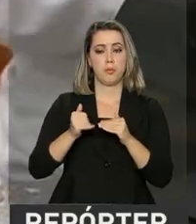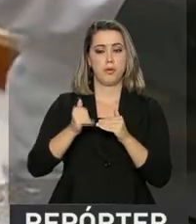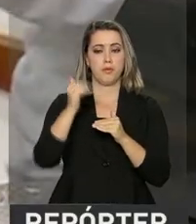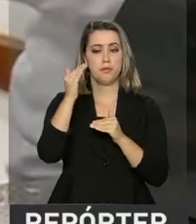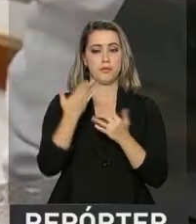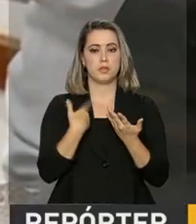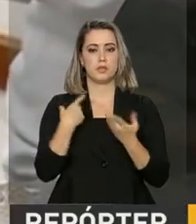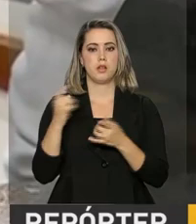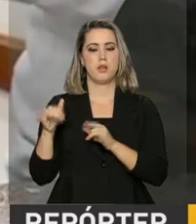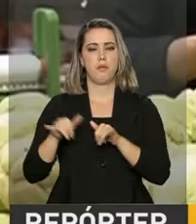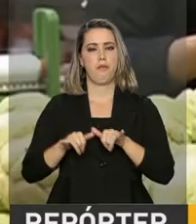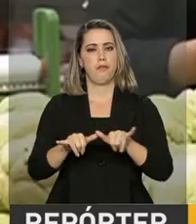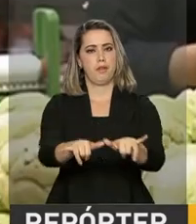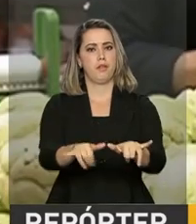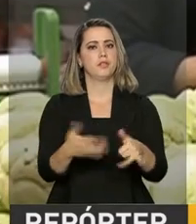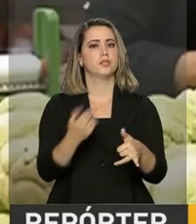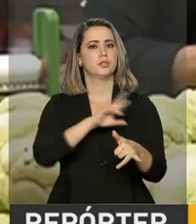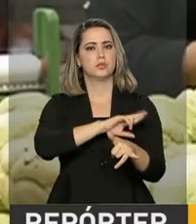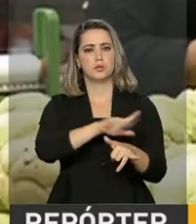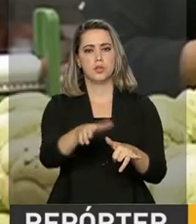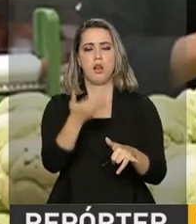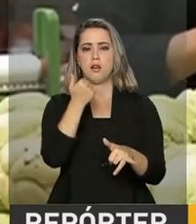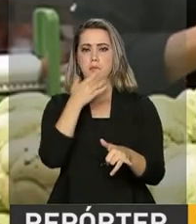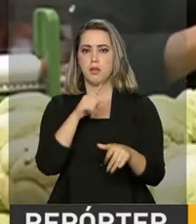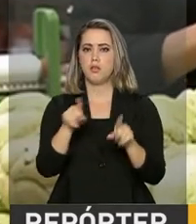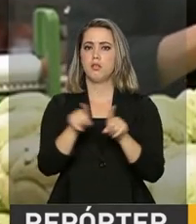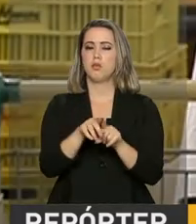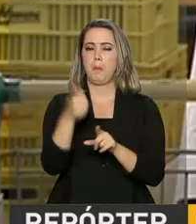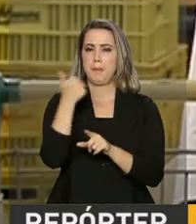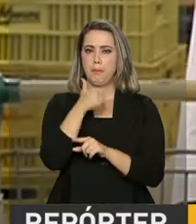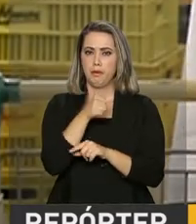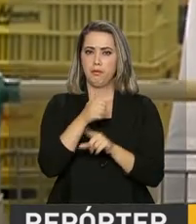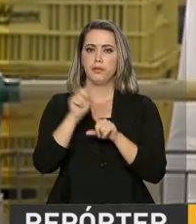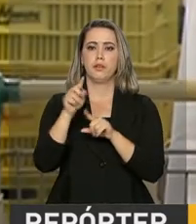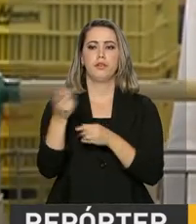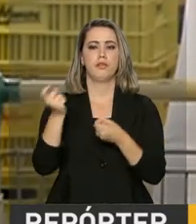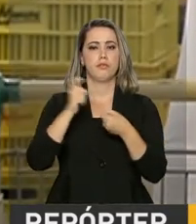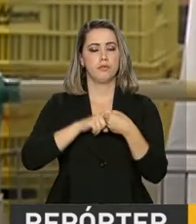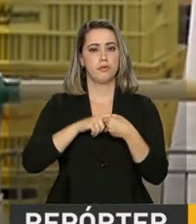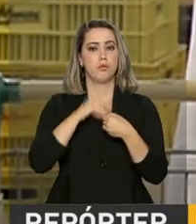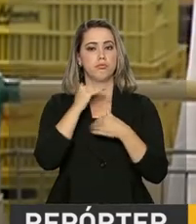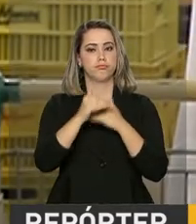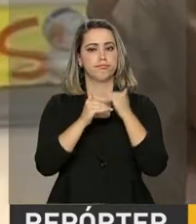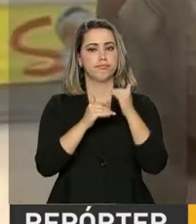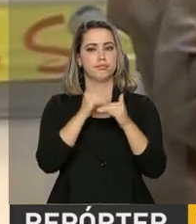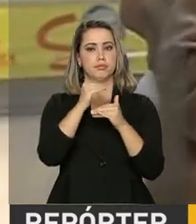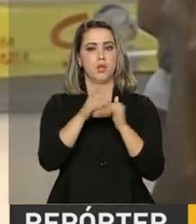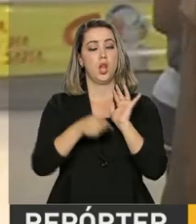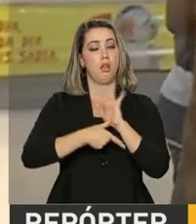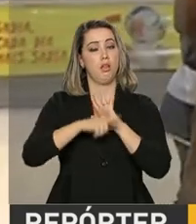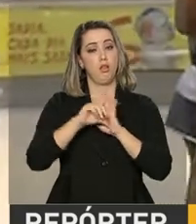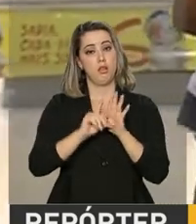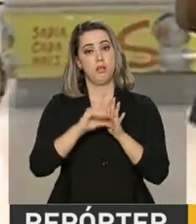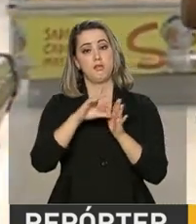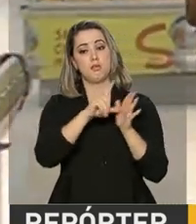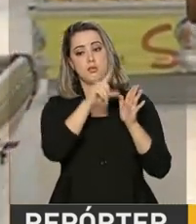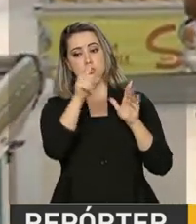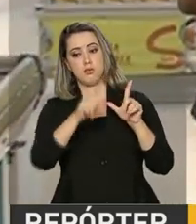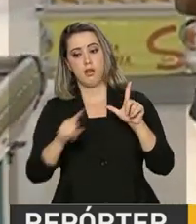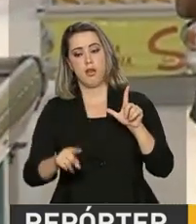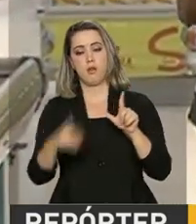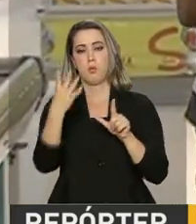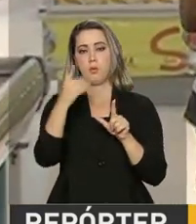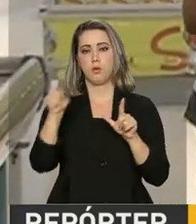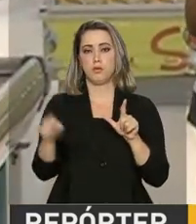grupo hipermercados Supermercados alimentos e bebidas que recuperou a queda de 4,3 em março e